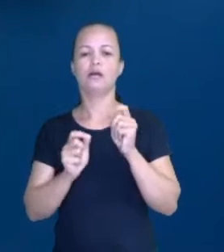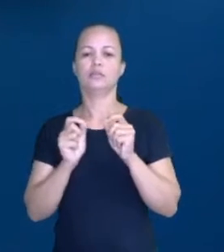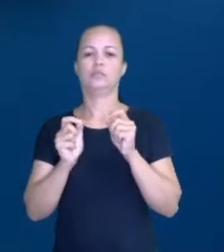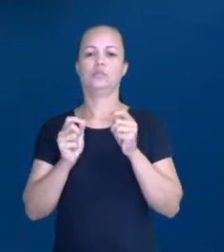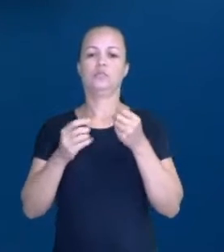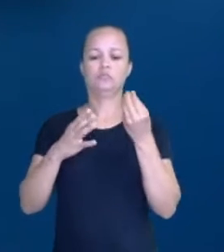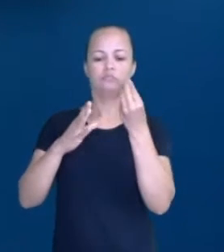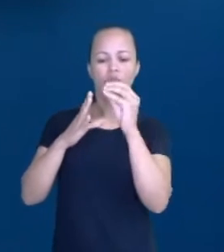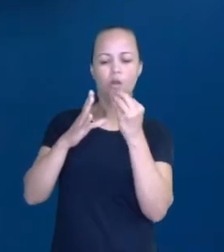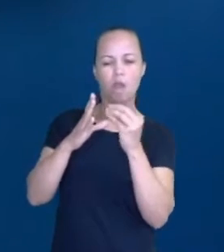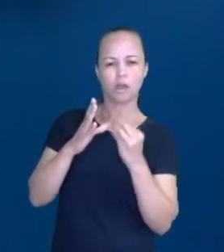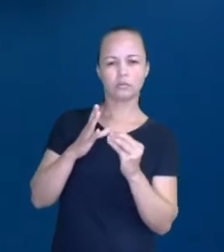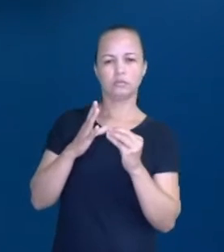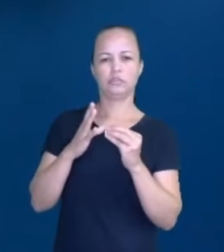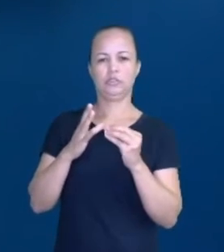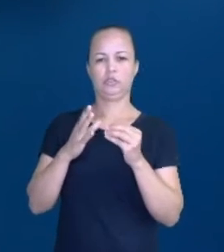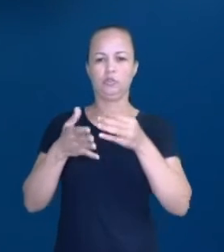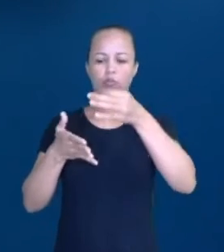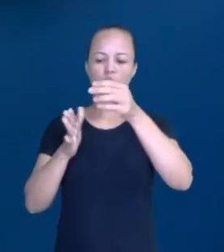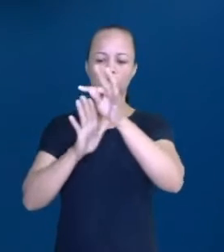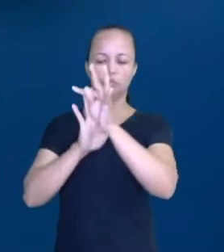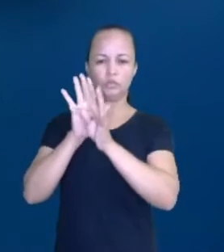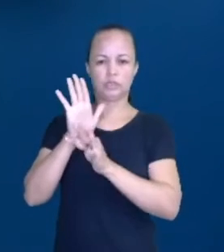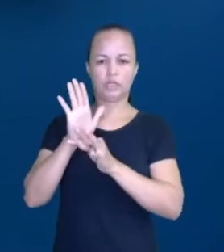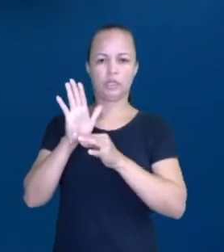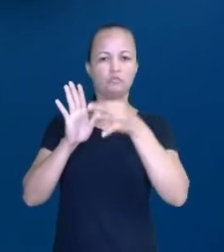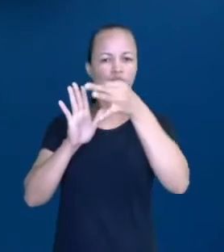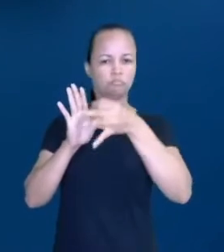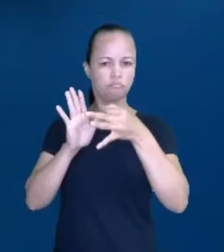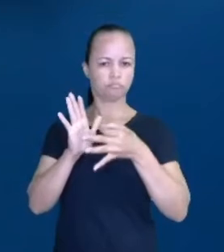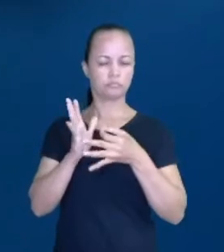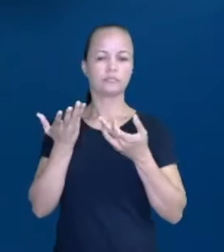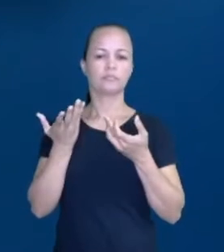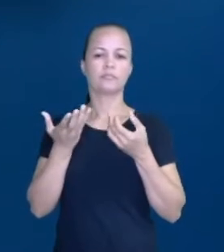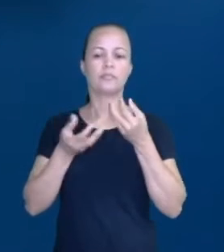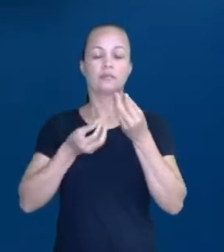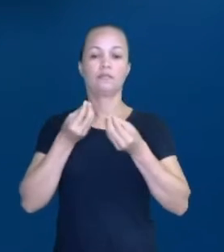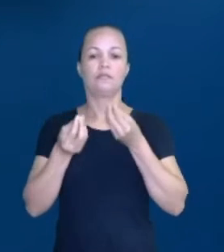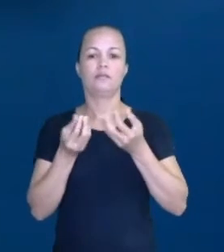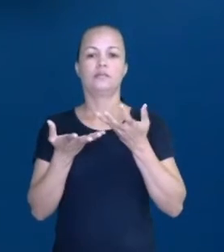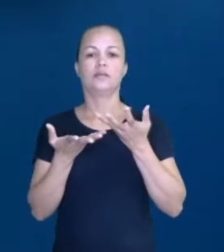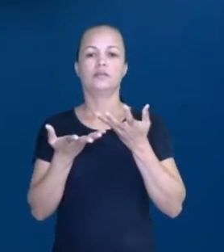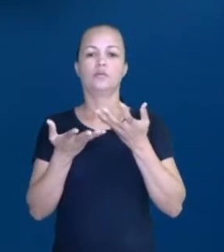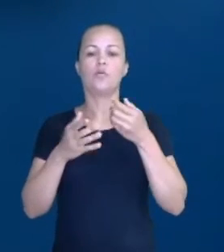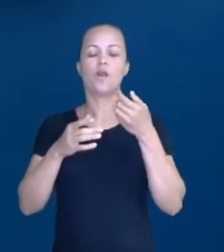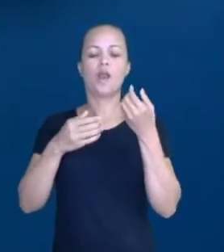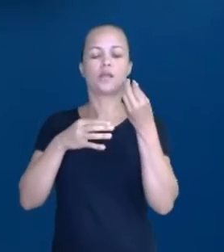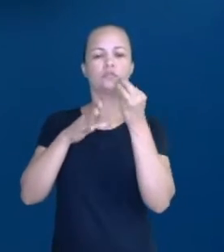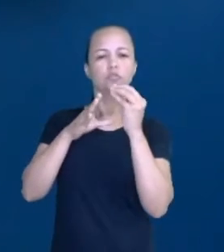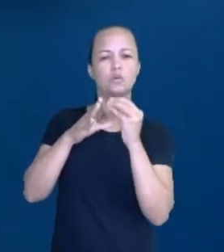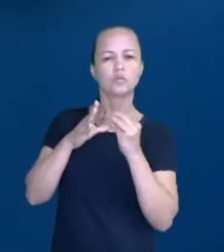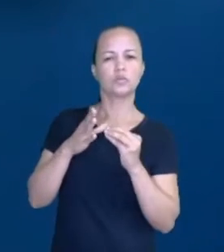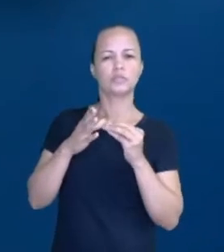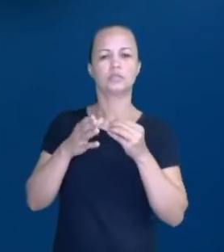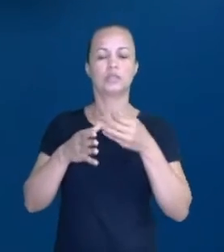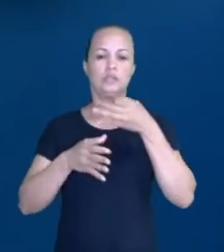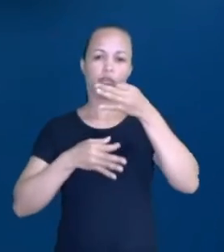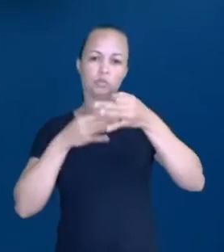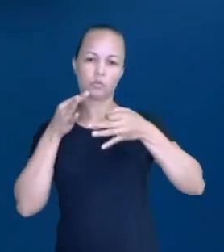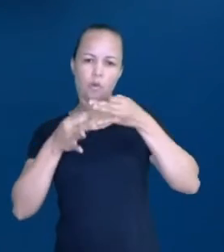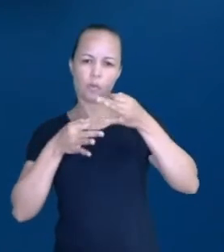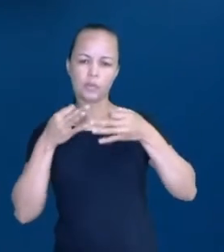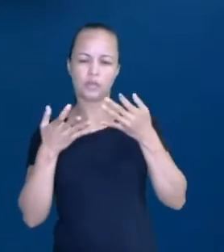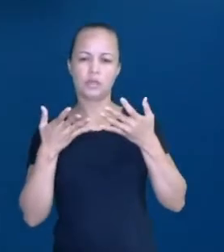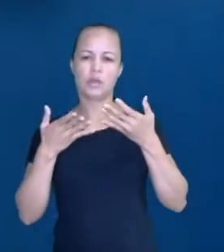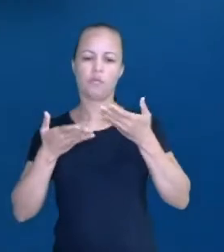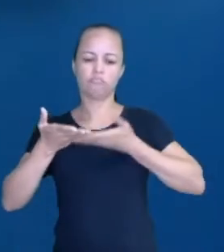textos adequadamente, considerando os efeitos de sentido pretendidos, a intencionalidade discursiva e a relação entre